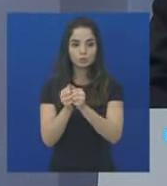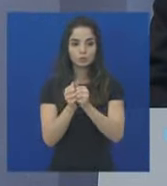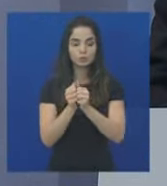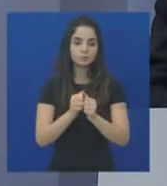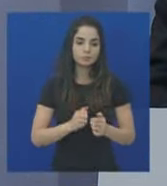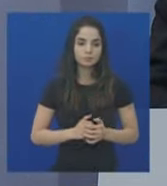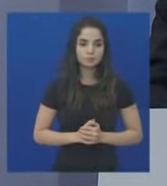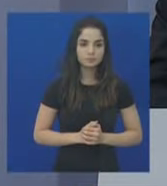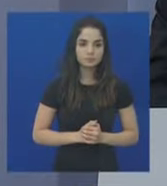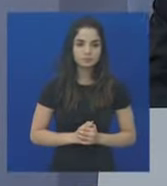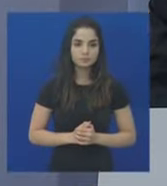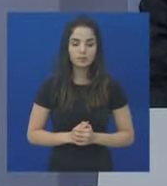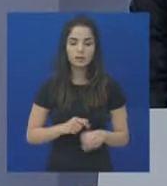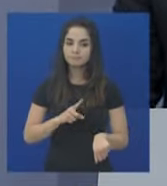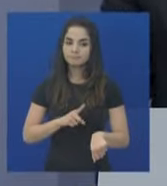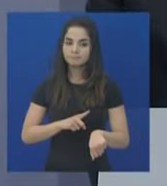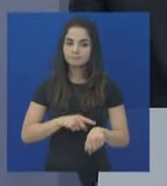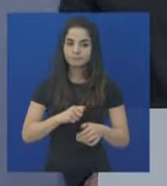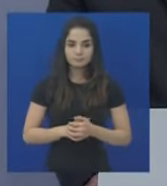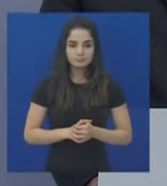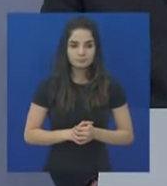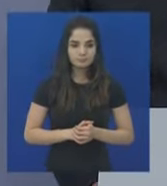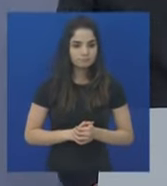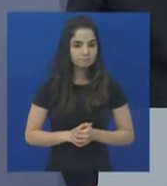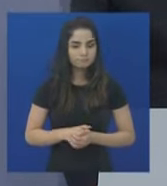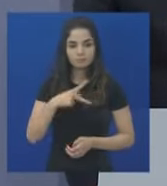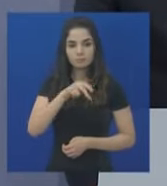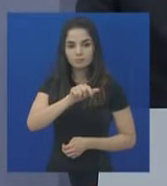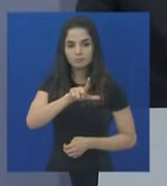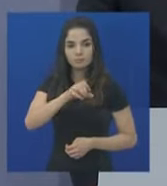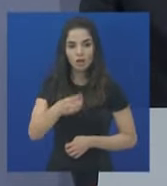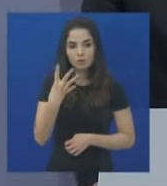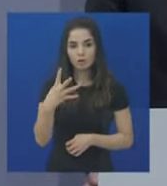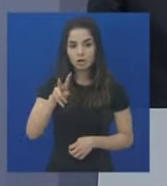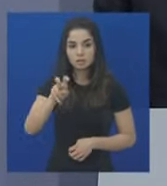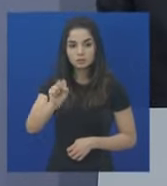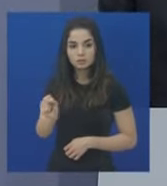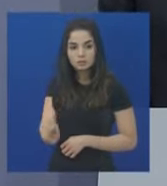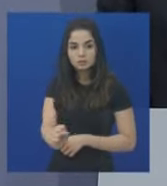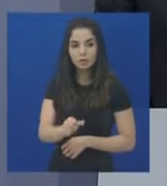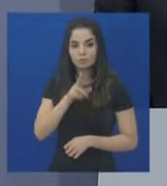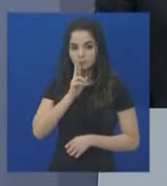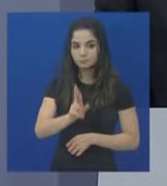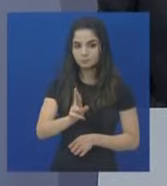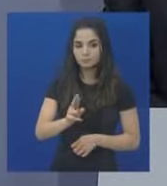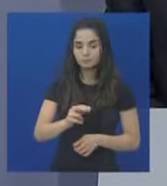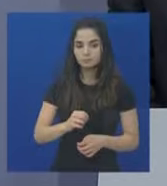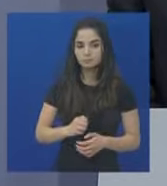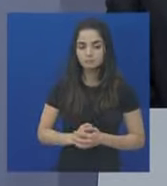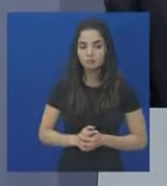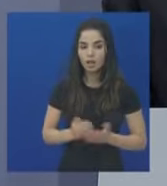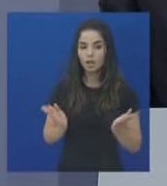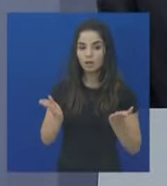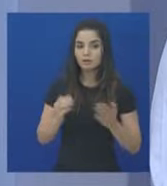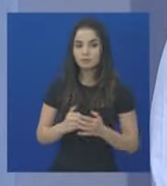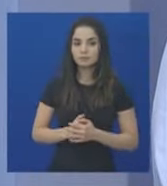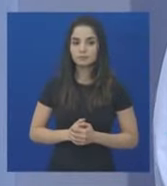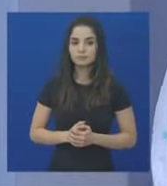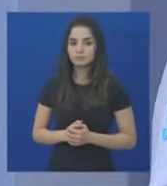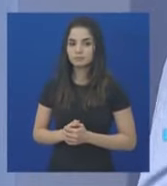a Obrigado, candidato. Seu tempo. Candidato Paulo César, o senhor tem 45 segundos para a réplica a partir de agora.